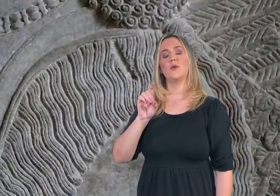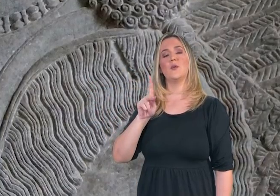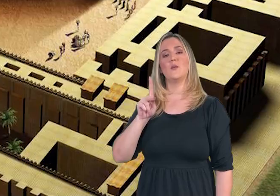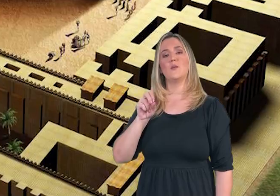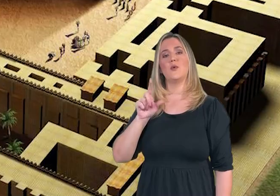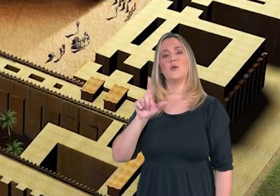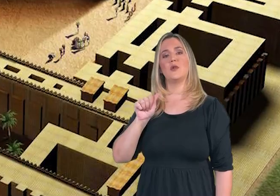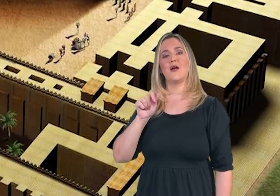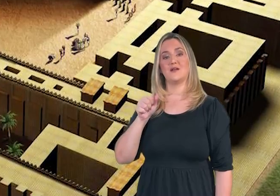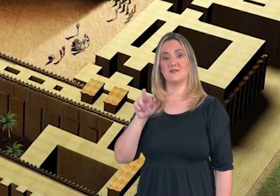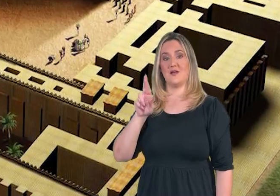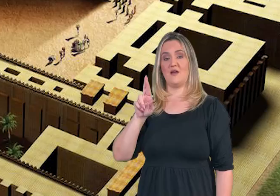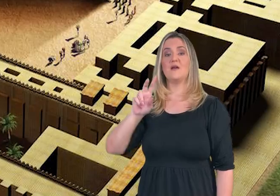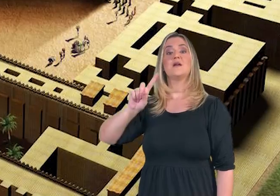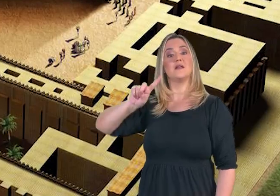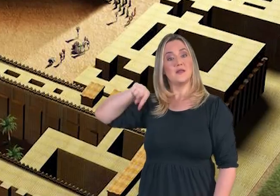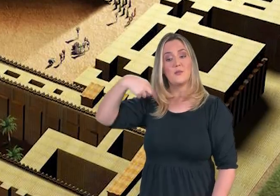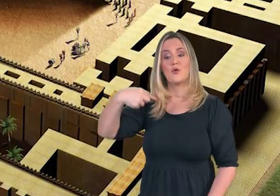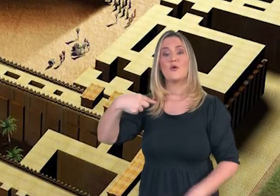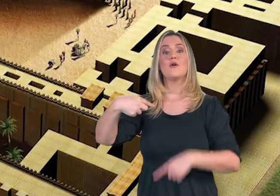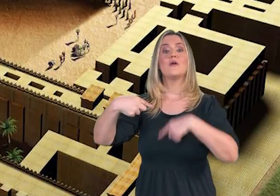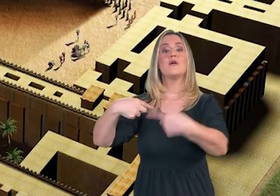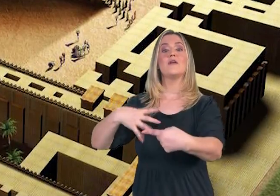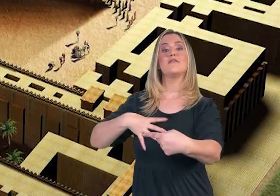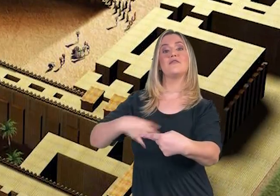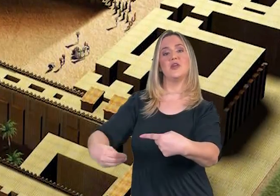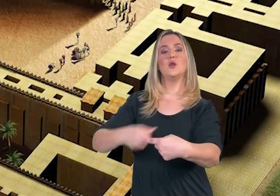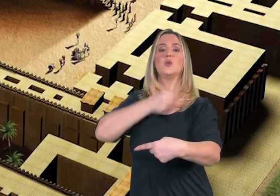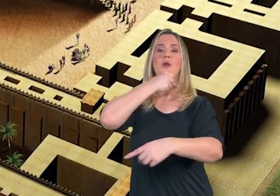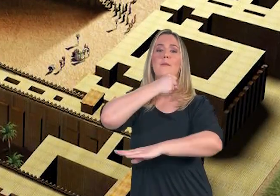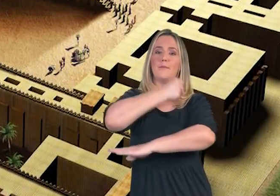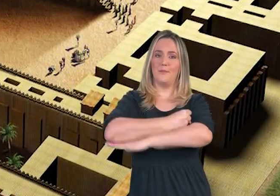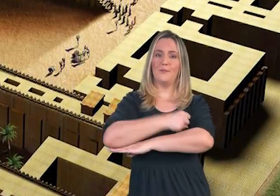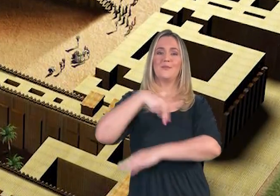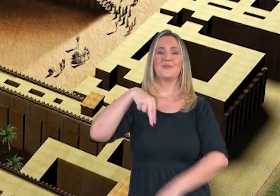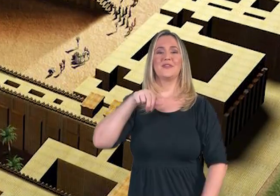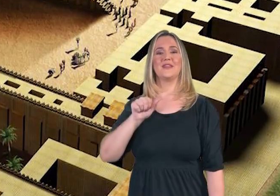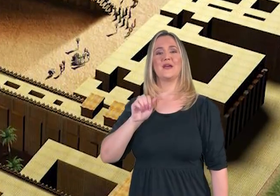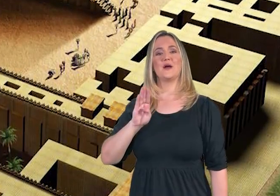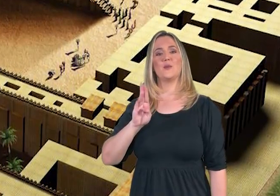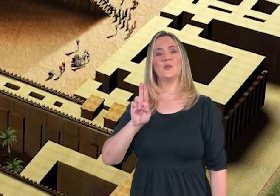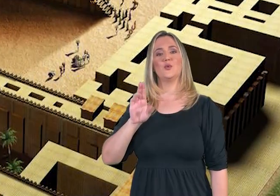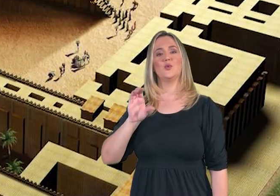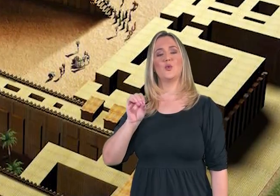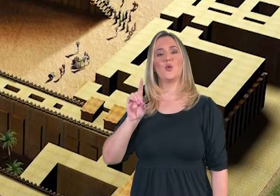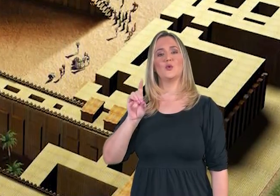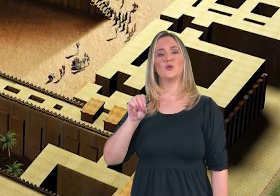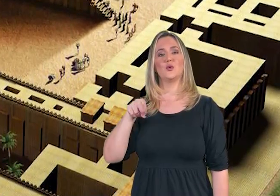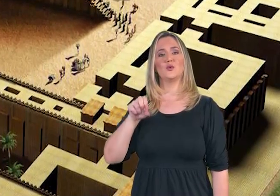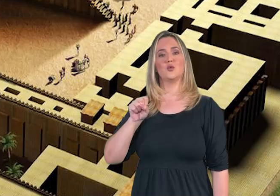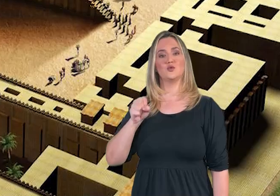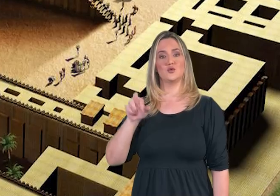de Daniel. A reconstrução da cidade durou 88 anos e o principal monumento